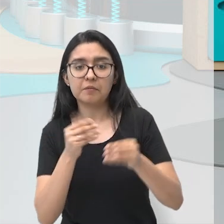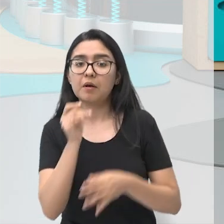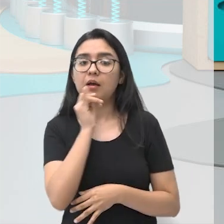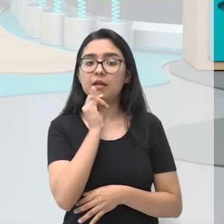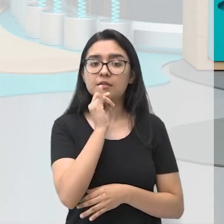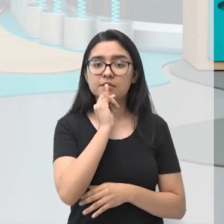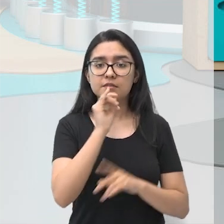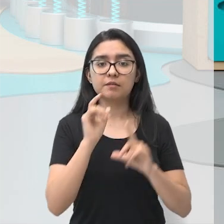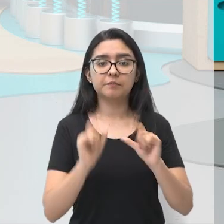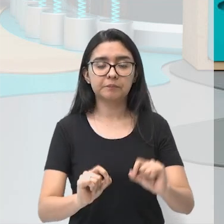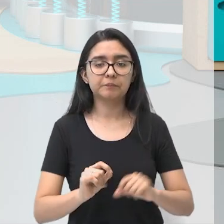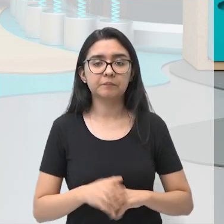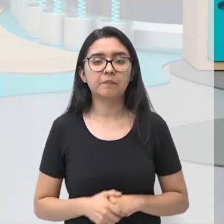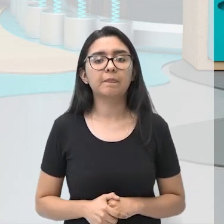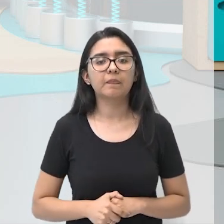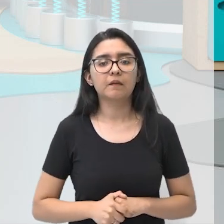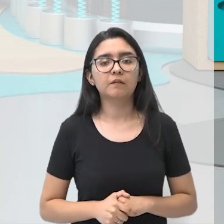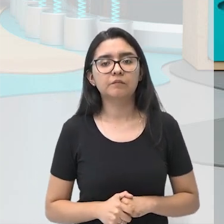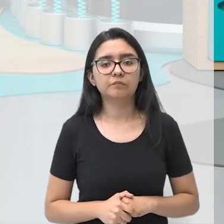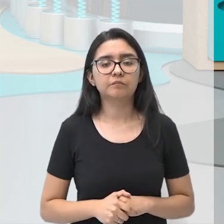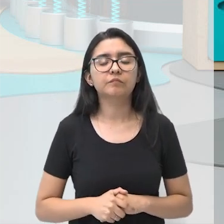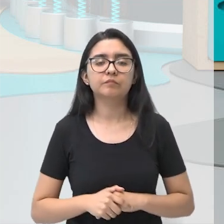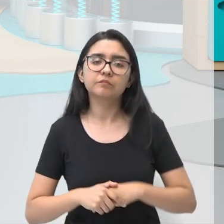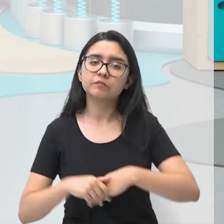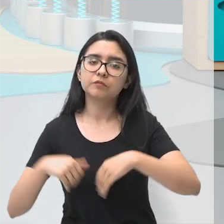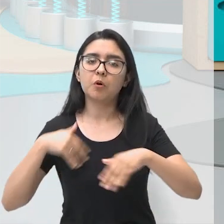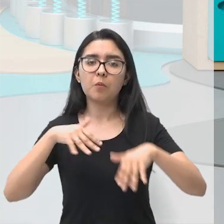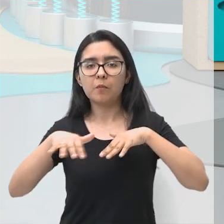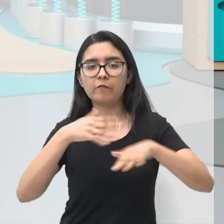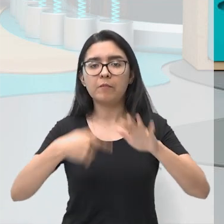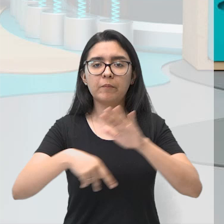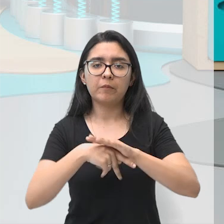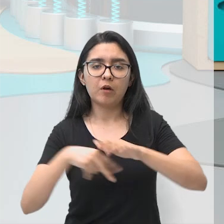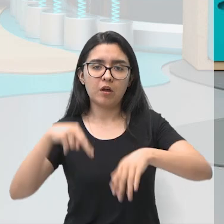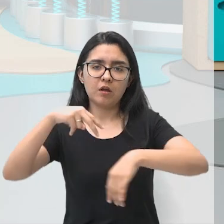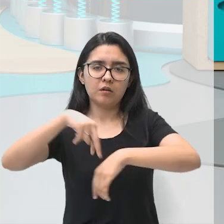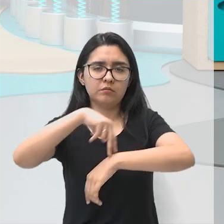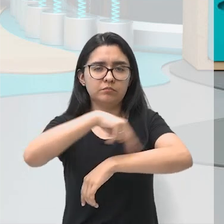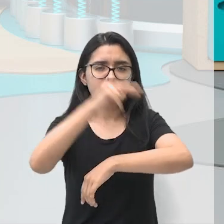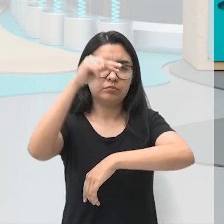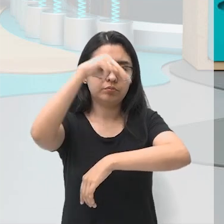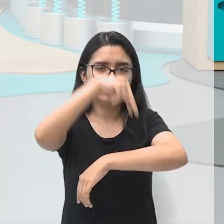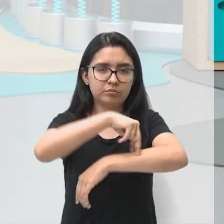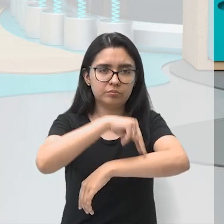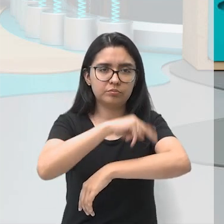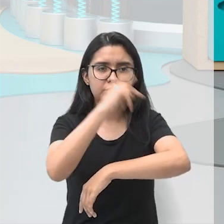por exemplo a execução de um movimento ginástico, né? aquelas exibições ali,